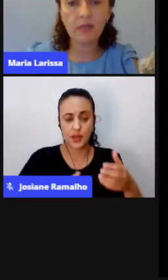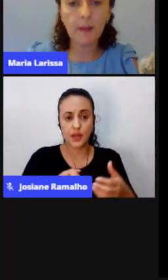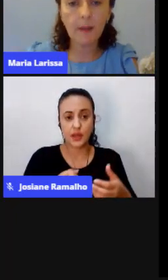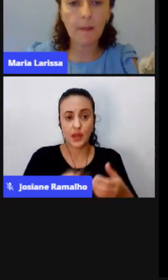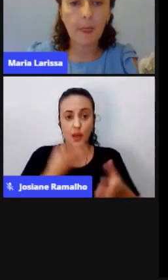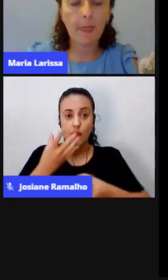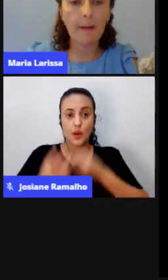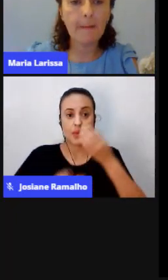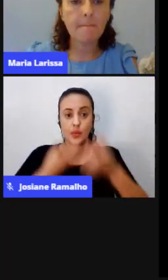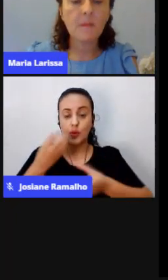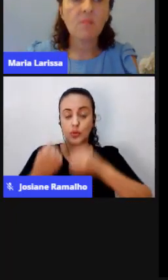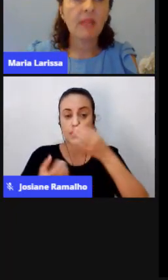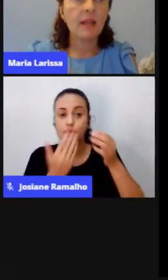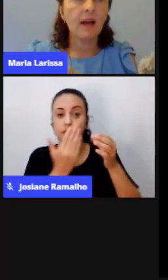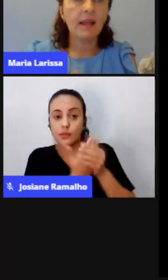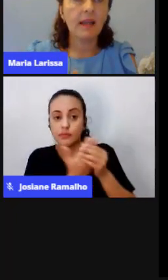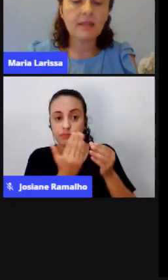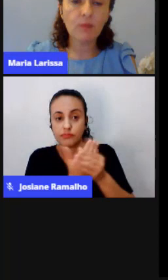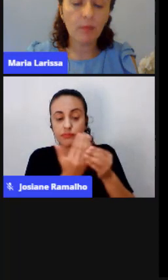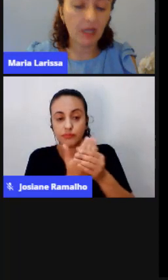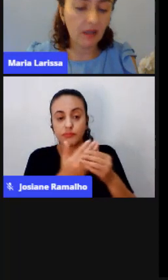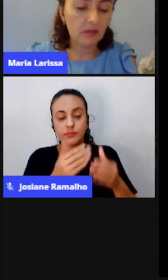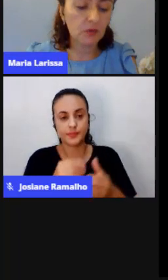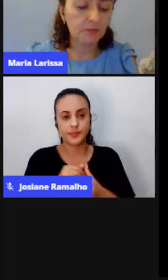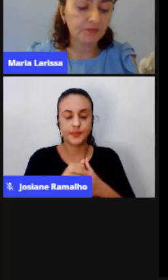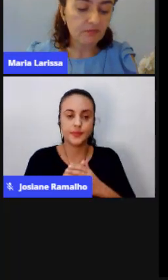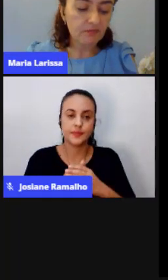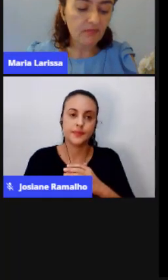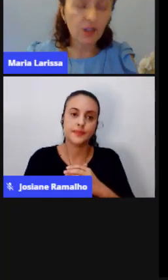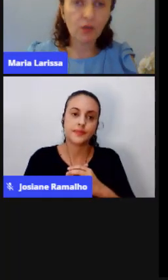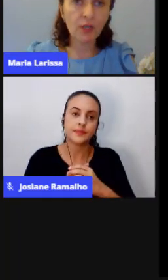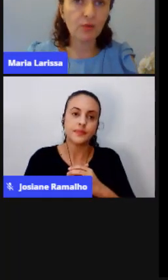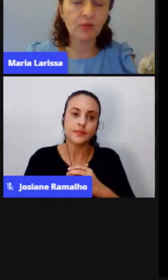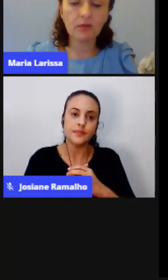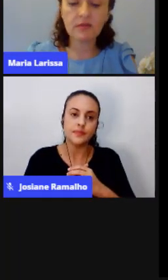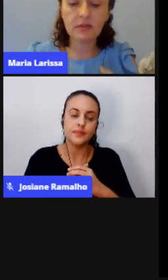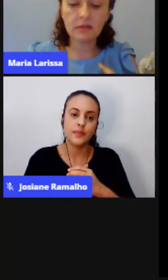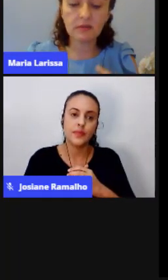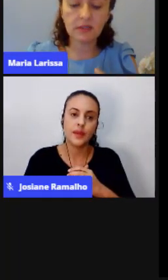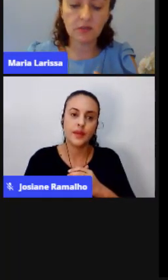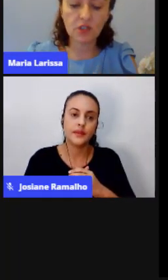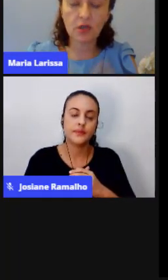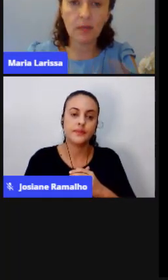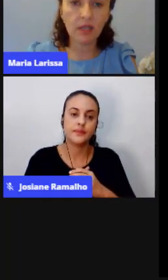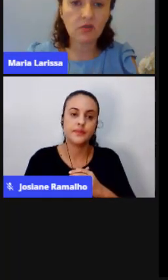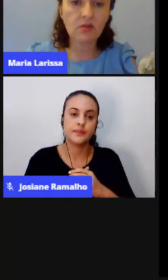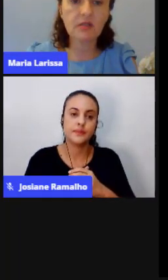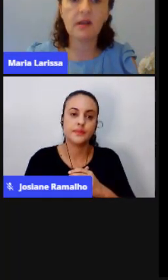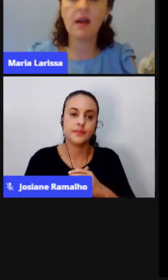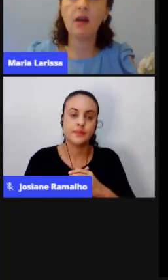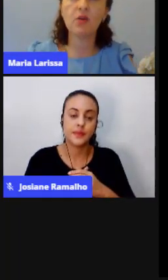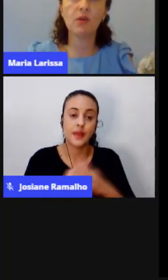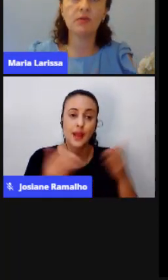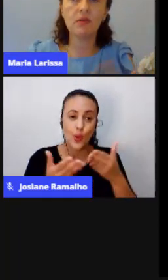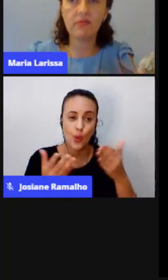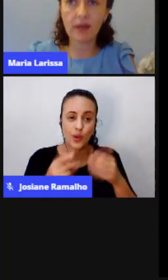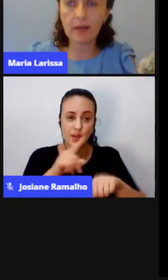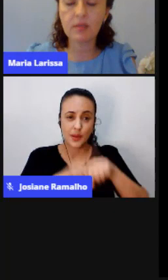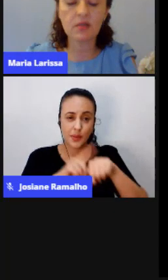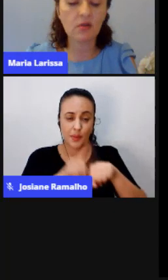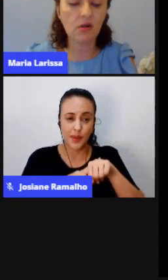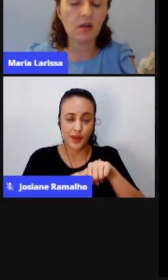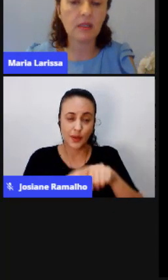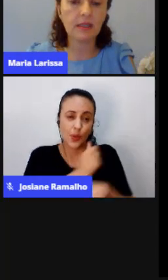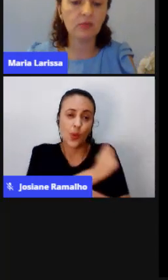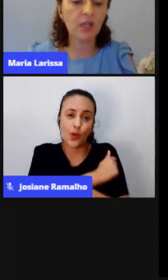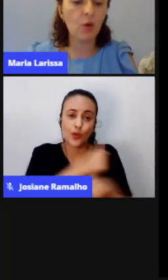pedagógico que você vai ter, não é? Nesse momento em que o aluno não de isolamento social, que o aluno não